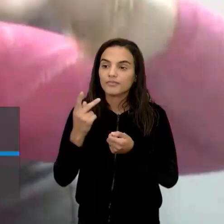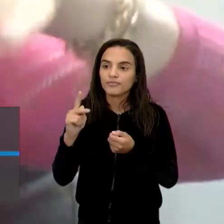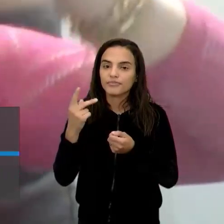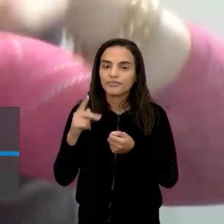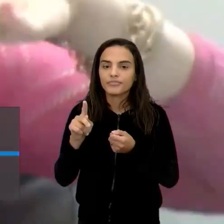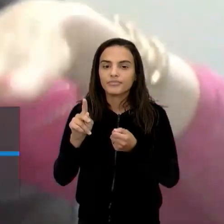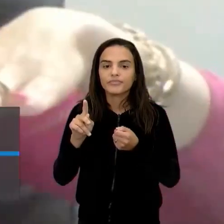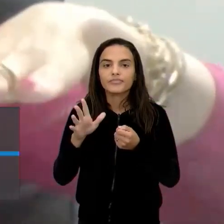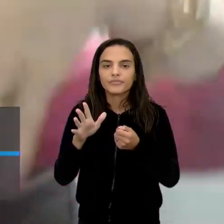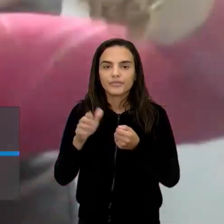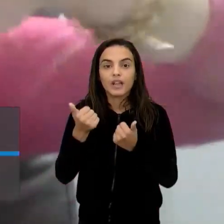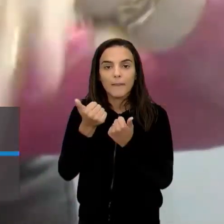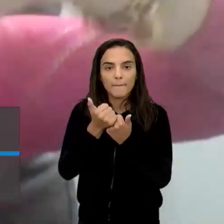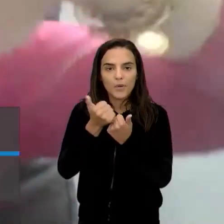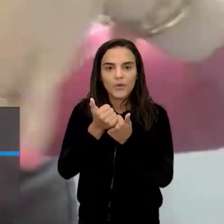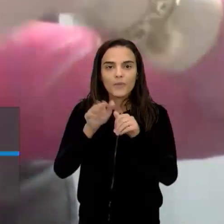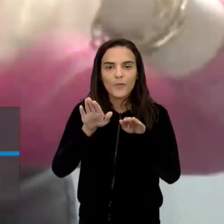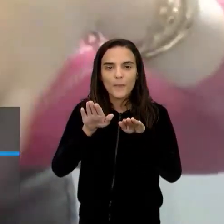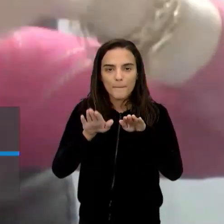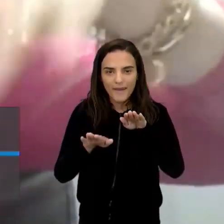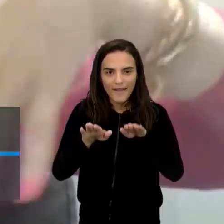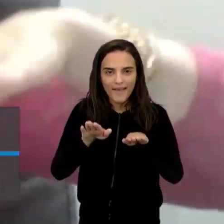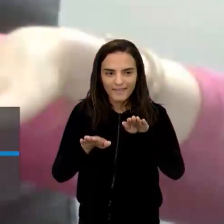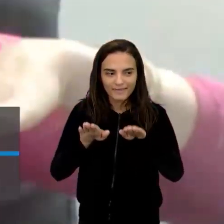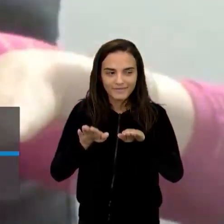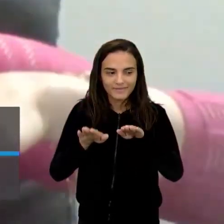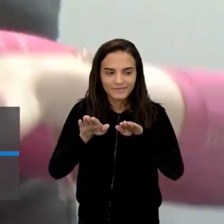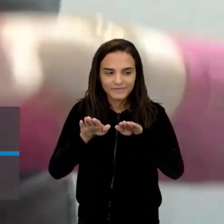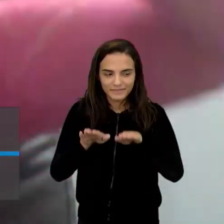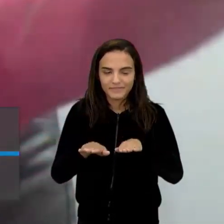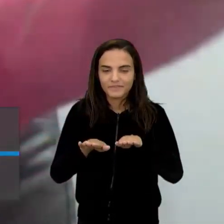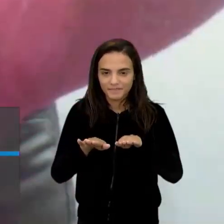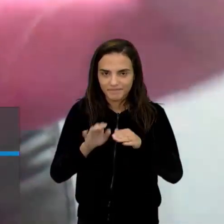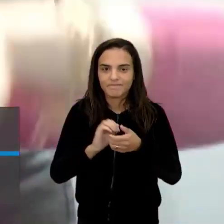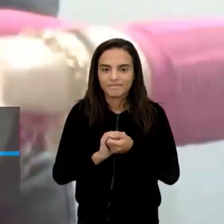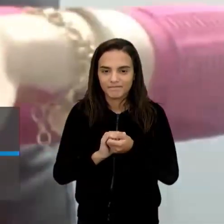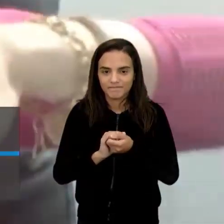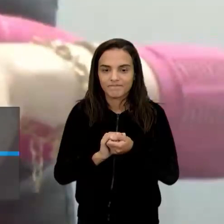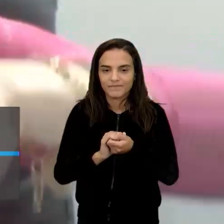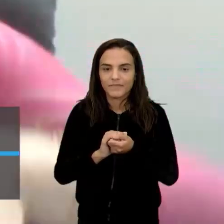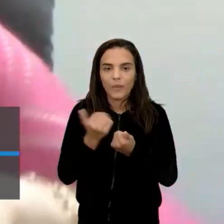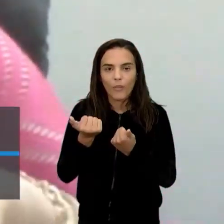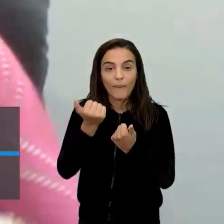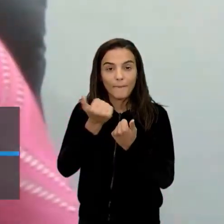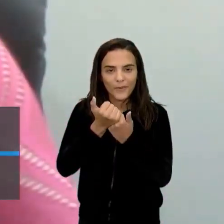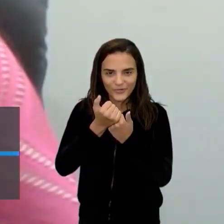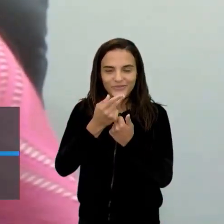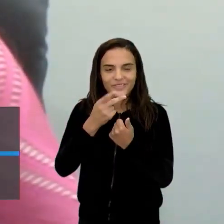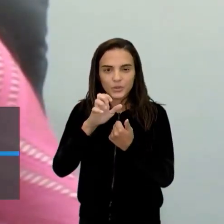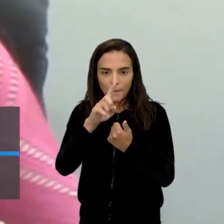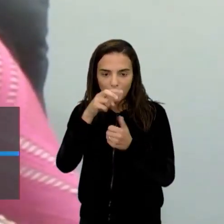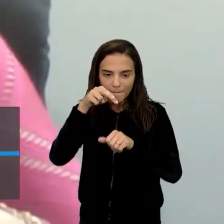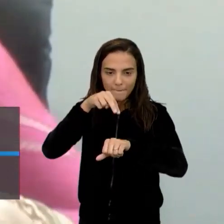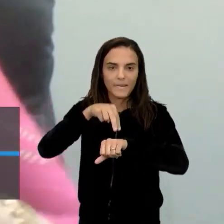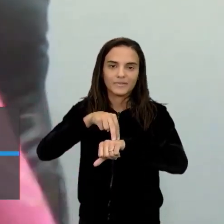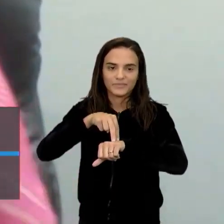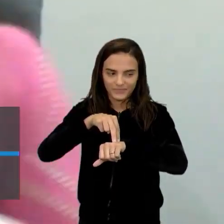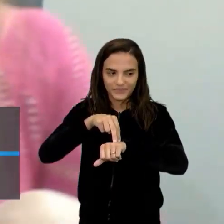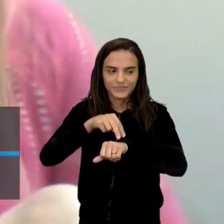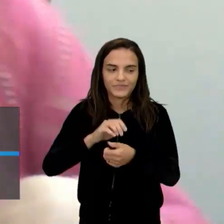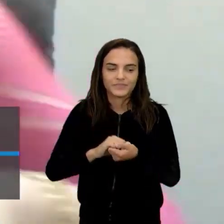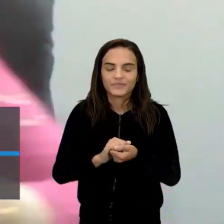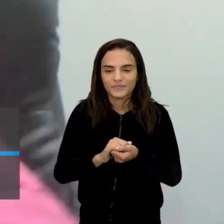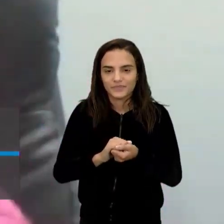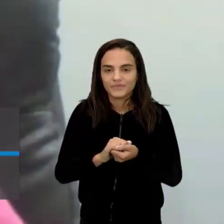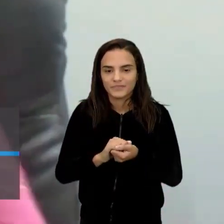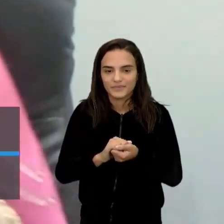ele ter apoio para os pezinhos, para o pezinho dele não ficar balançando, né? Para ele ter o apoio de pé e ficar bem posicionado, porque sem apoio de